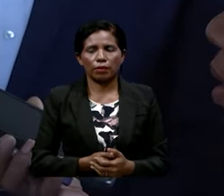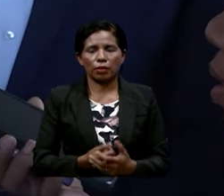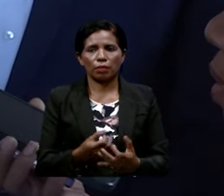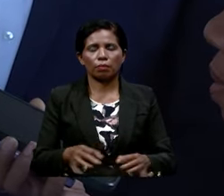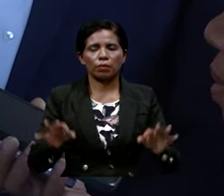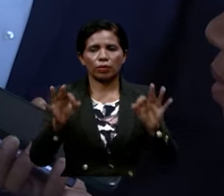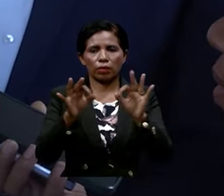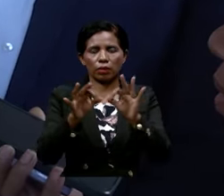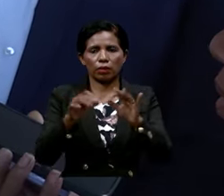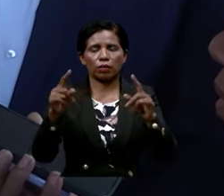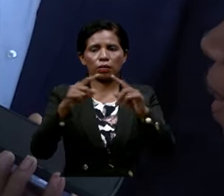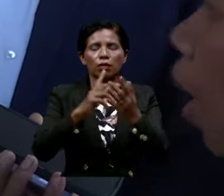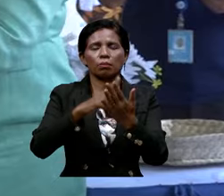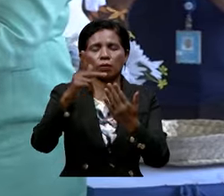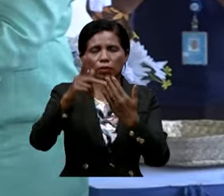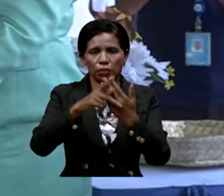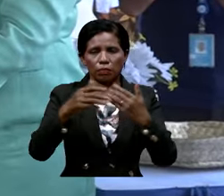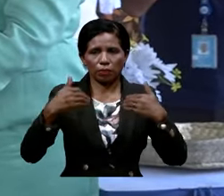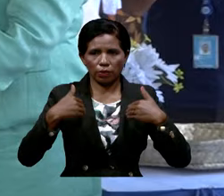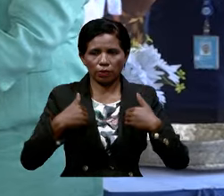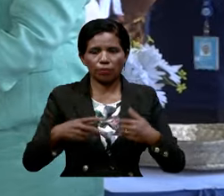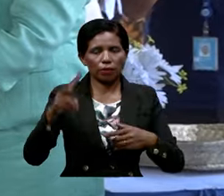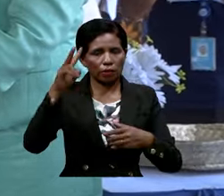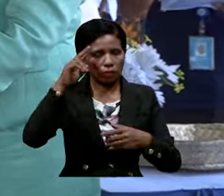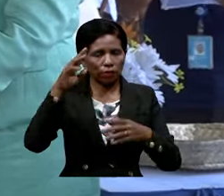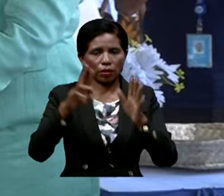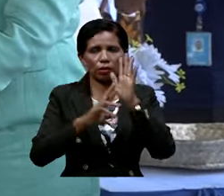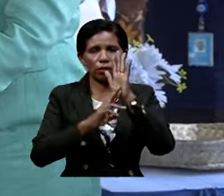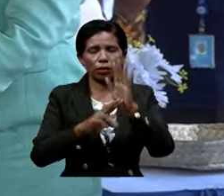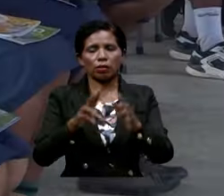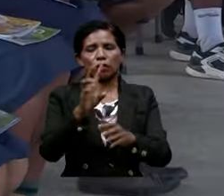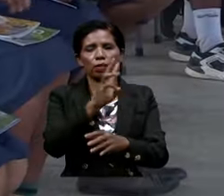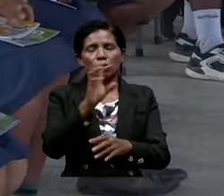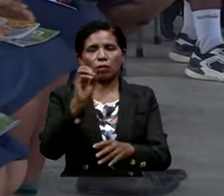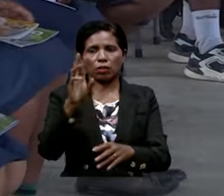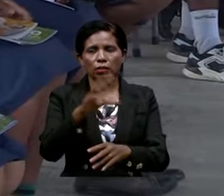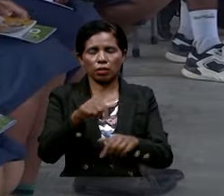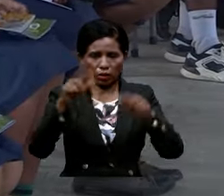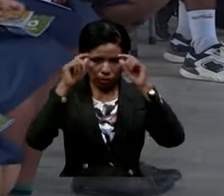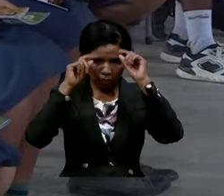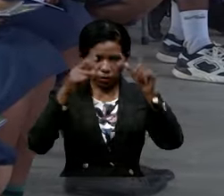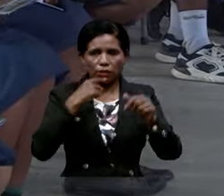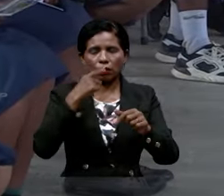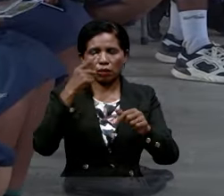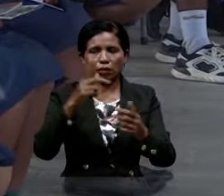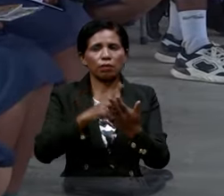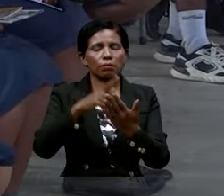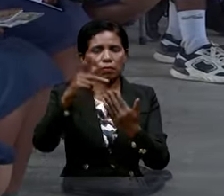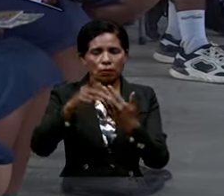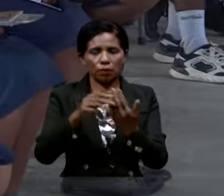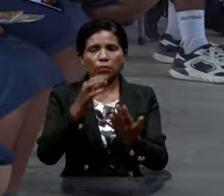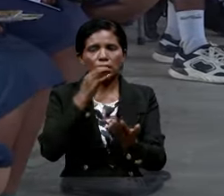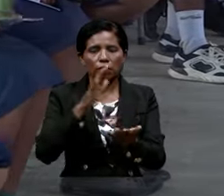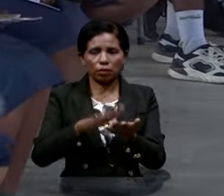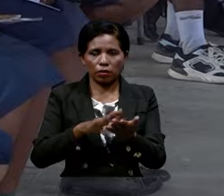prioridade no programa ne bemakia. Vice-representante Workforce Program e Timor Leste ATTEN, programa merenda escolar